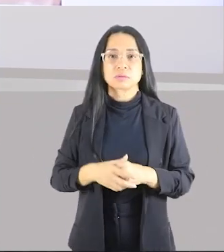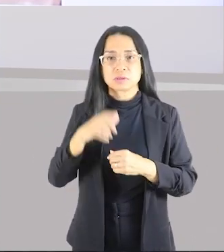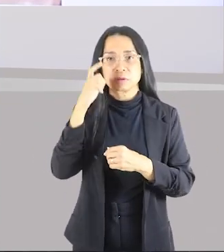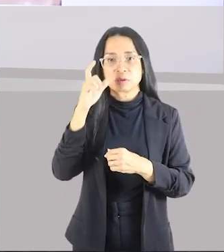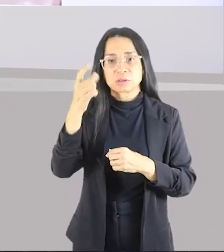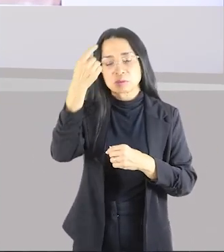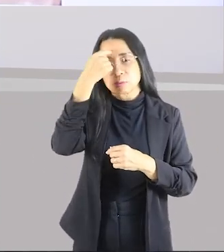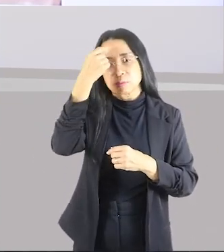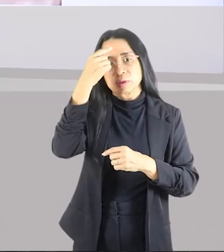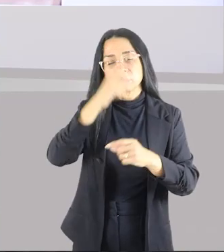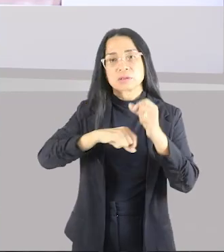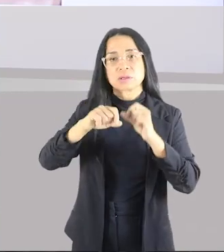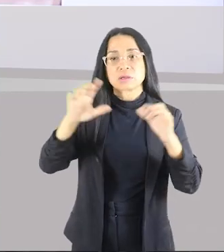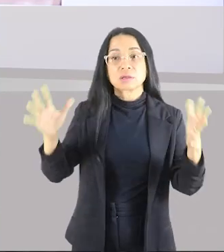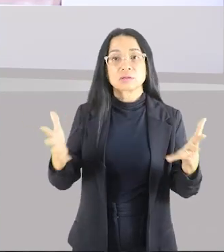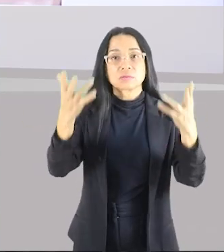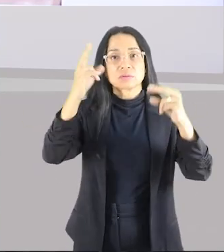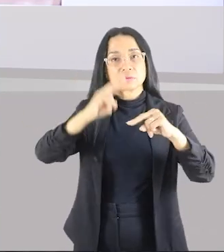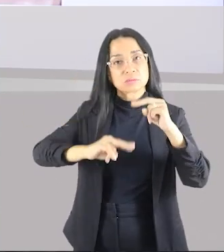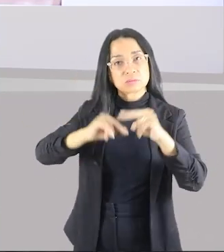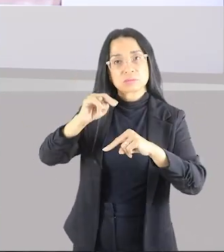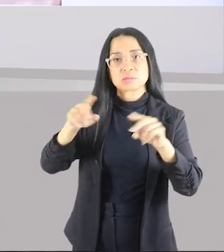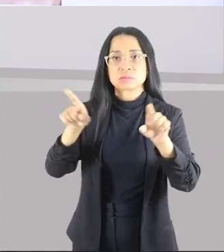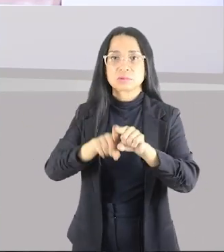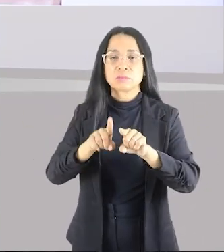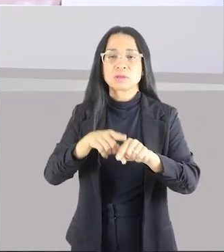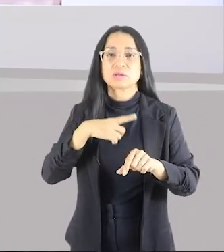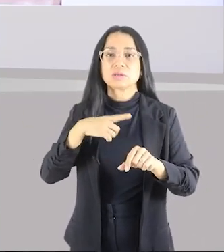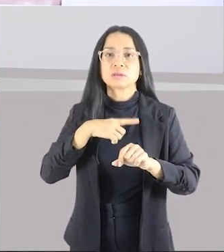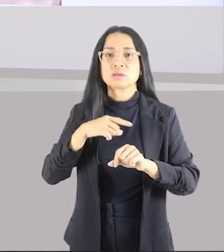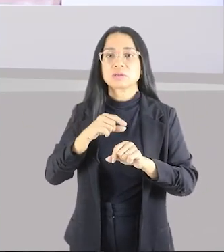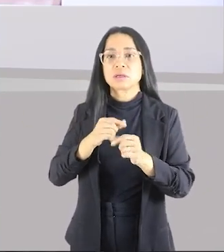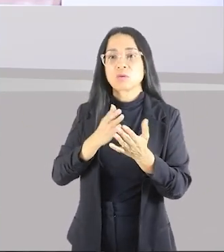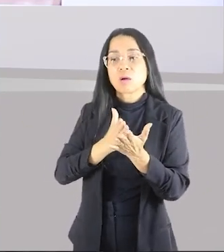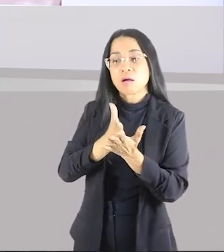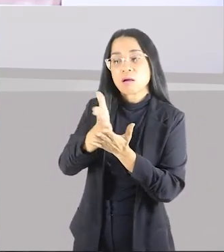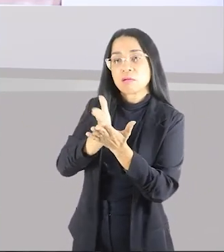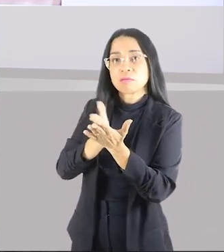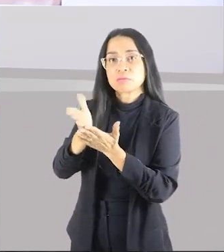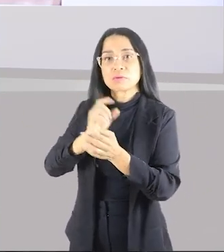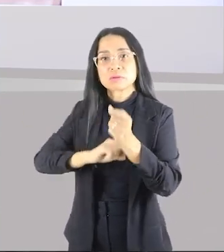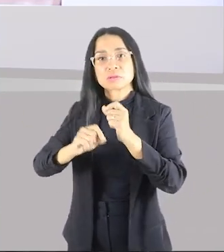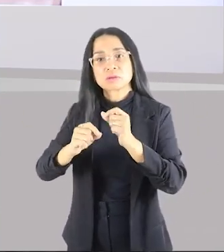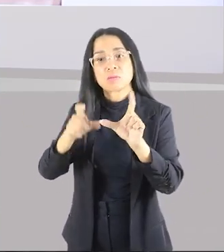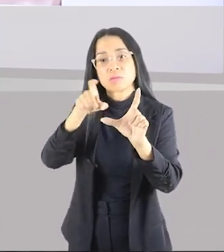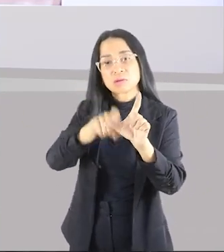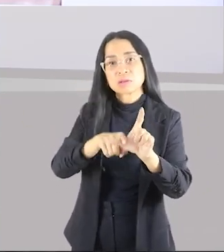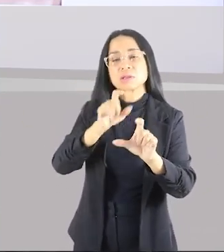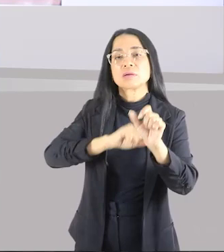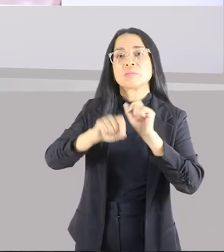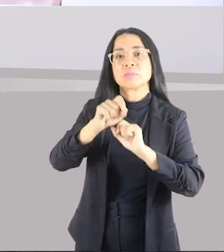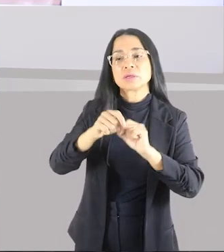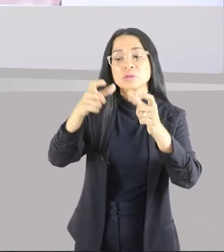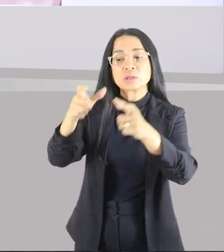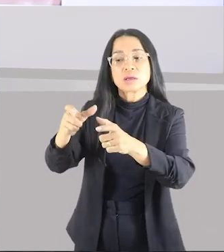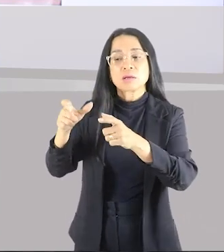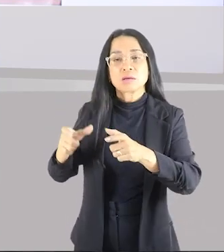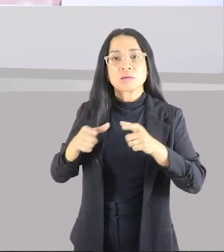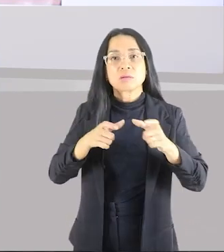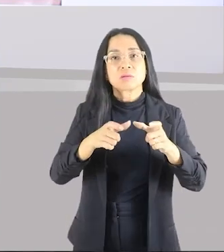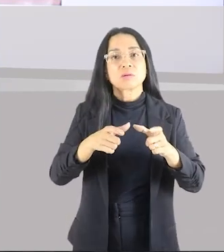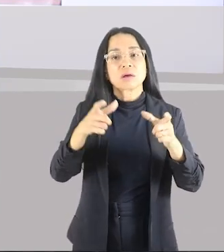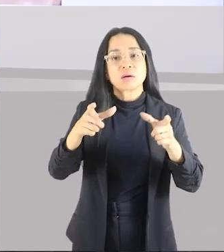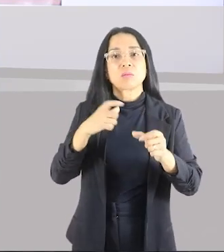interessante pensar que as festas juninas também têm uma ramificação que depende diretamente da localidade onde